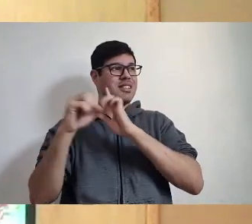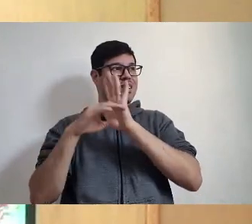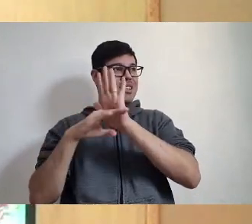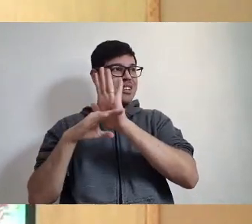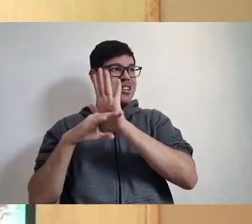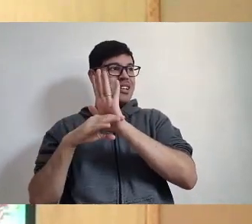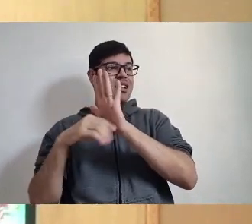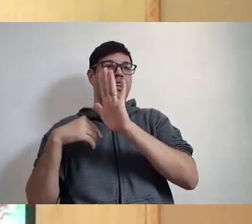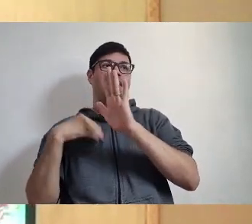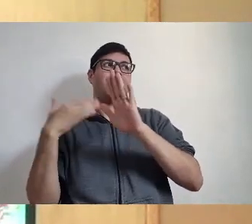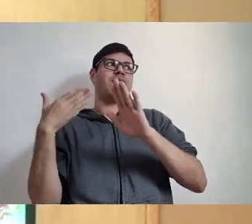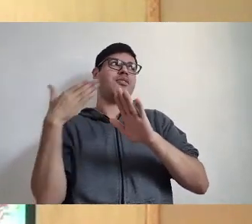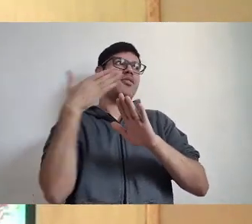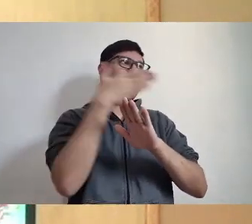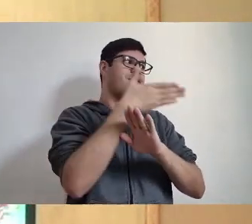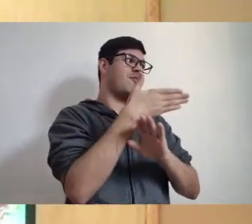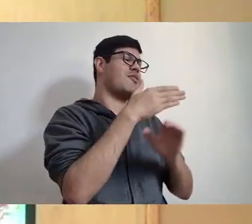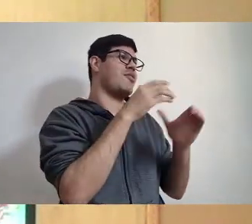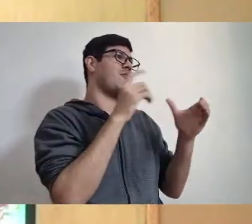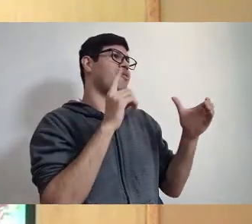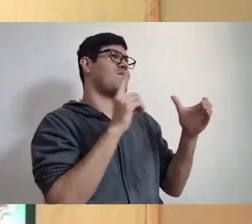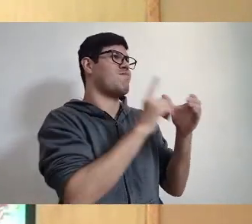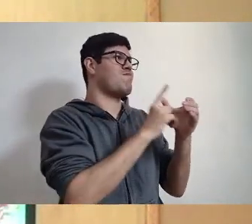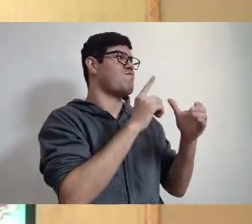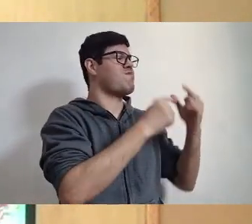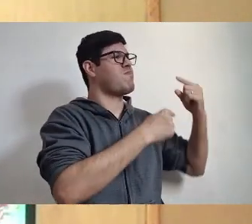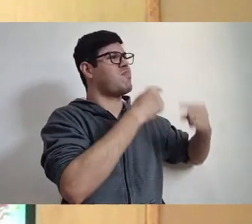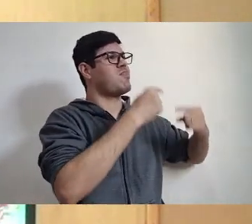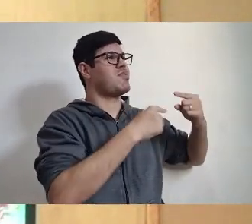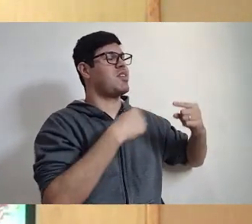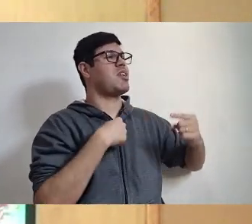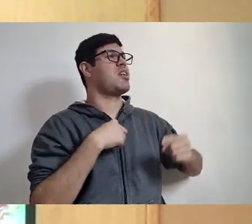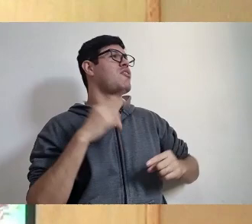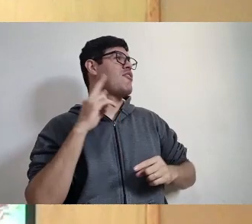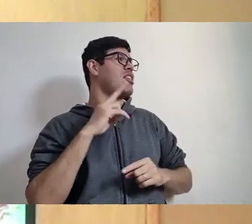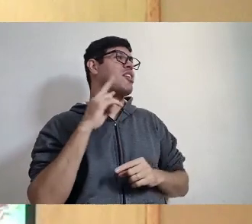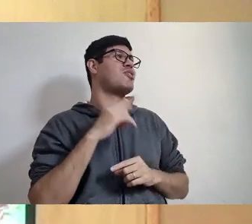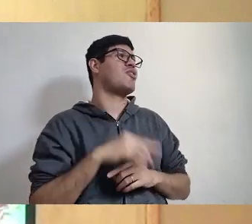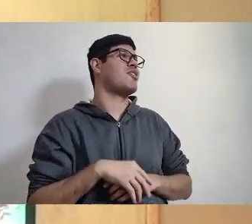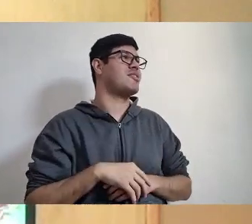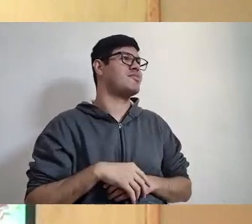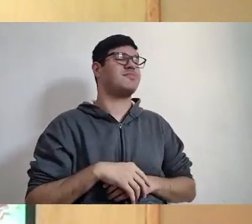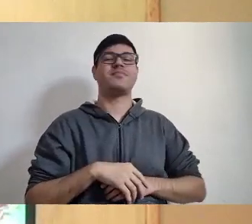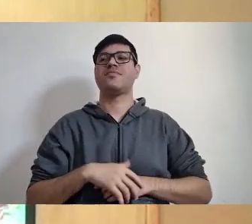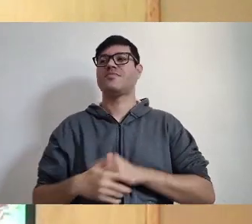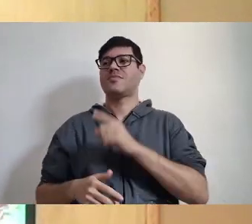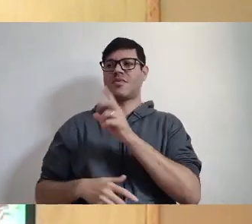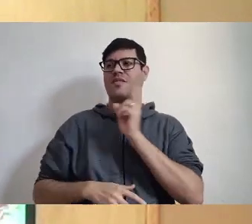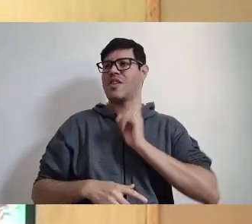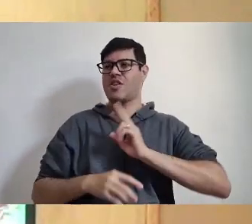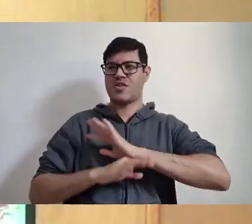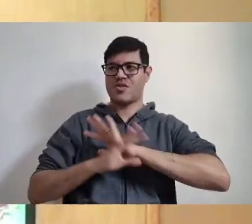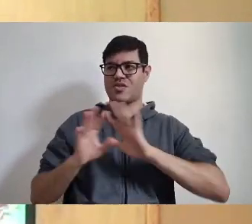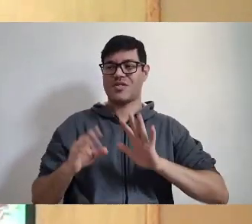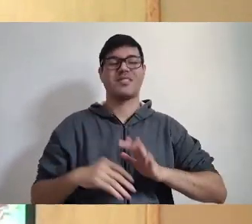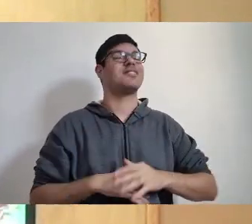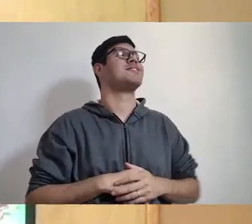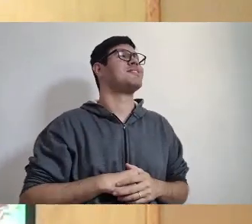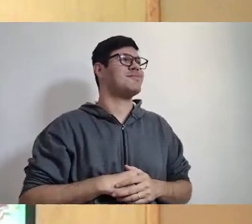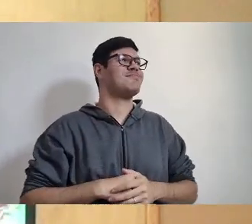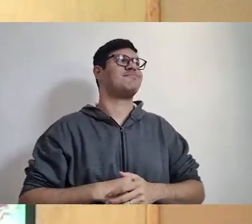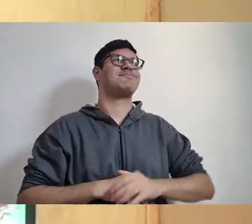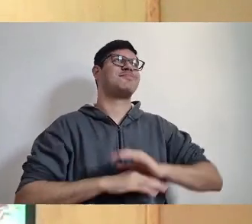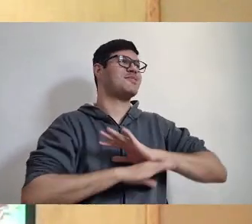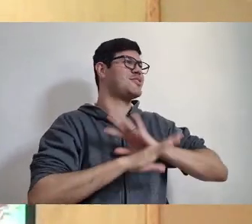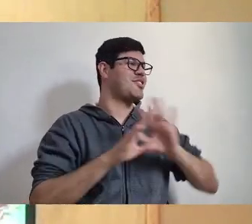dedicada totalmente à política hoje. Tá certo. Você é vereadora hoje. Só vereadora. Só vereadora. Não tem exclusivamente. Não exerce